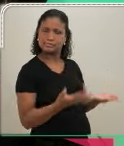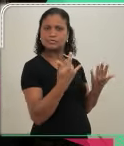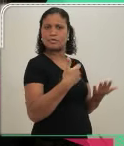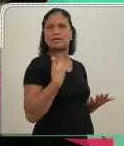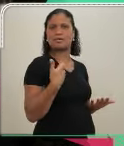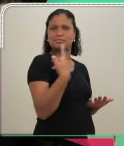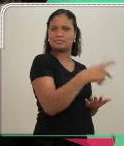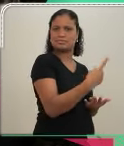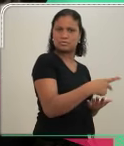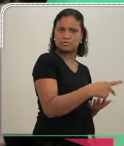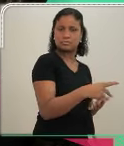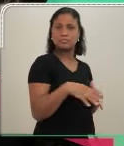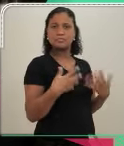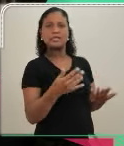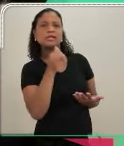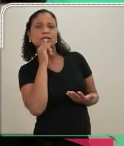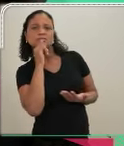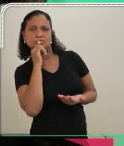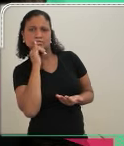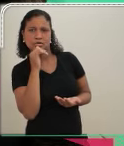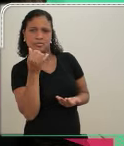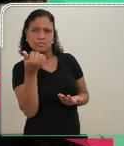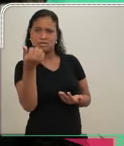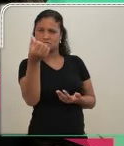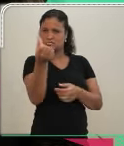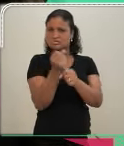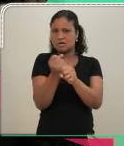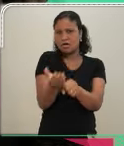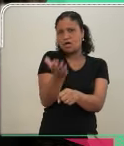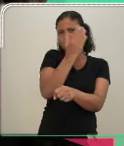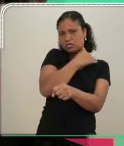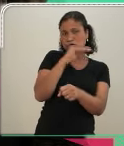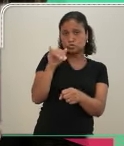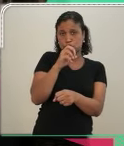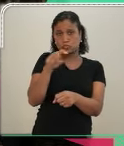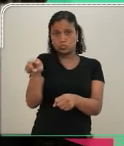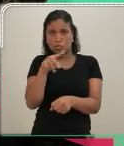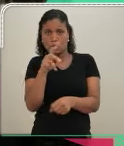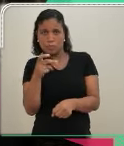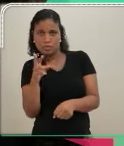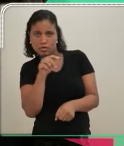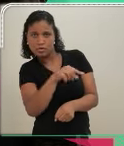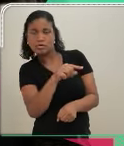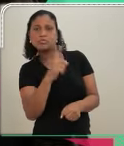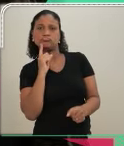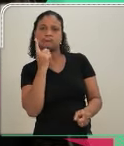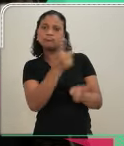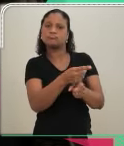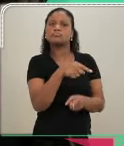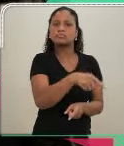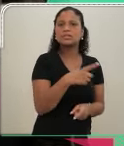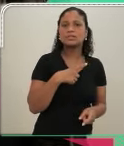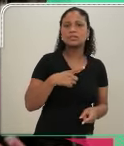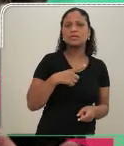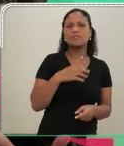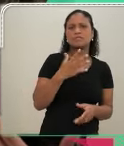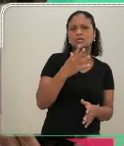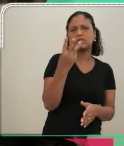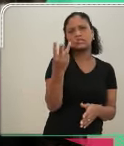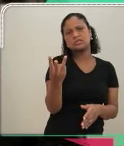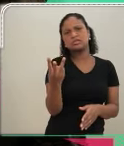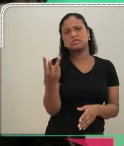baixou. Então, por exemplo, há 6 anos atrás, quando João Pedro foi diagnosticado, ele teve um diagnóstico com 3 anos e 2 meses, que era uma